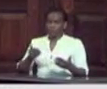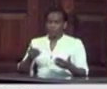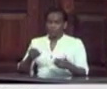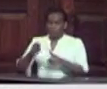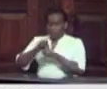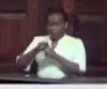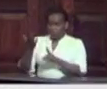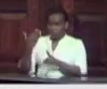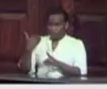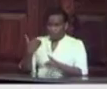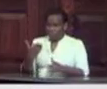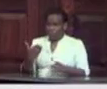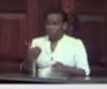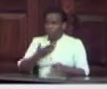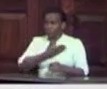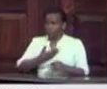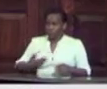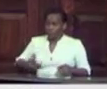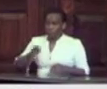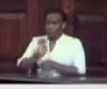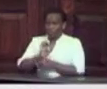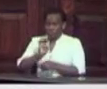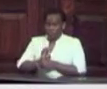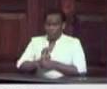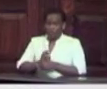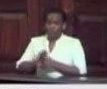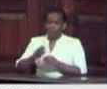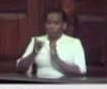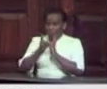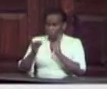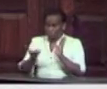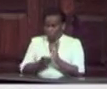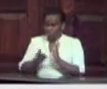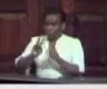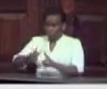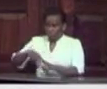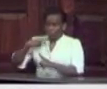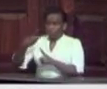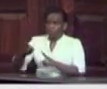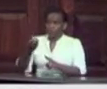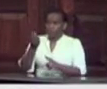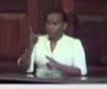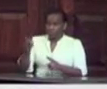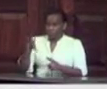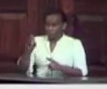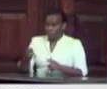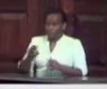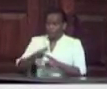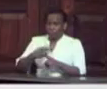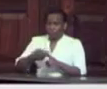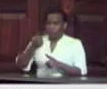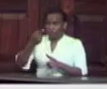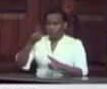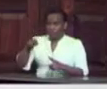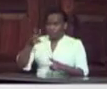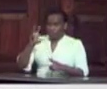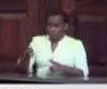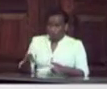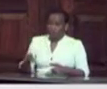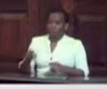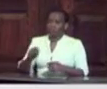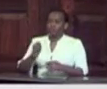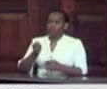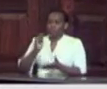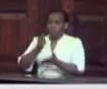mês passado, o governo do Estado, num decreto, aumentou de R$ 6,50 para R$